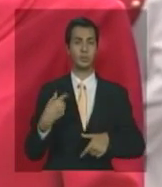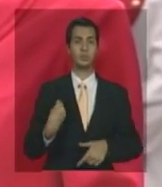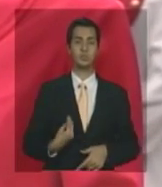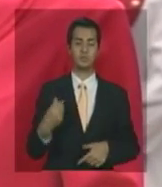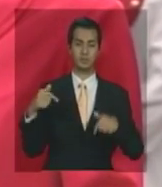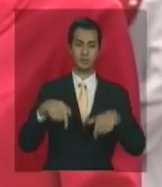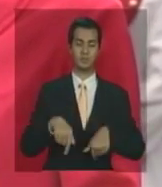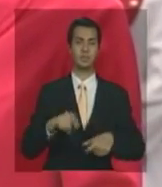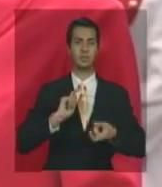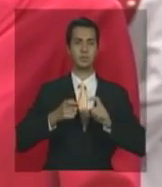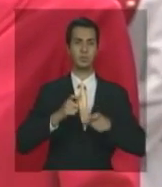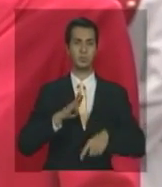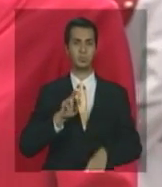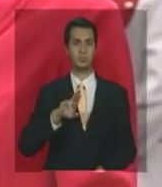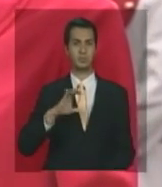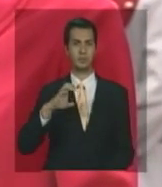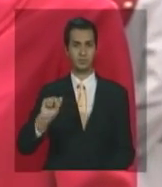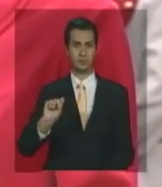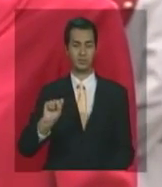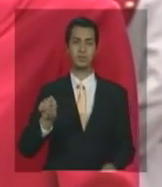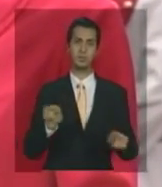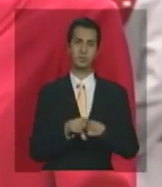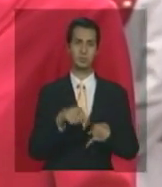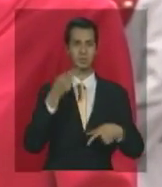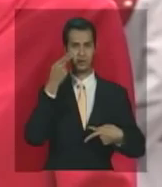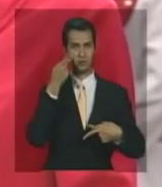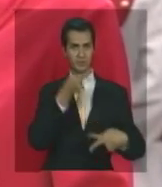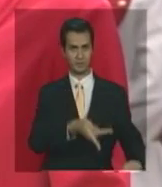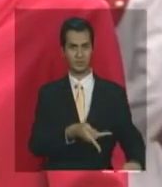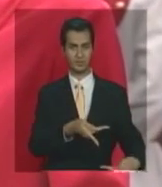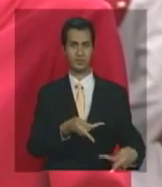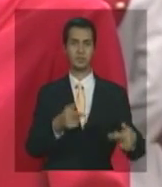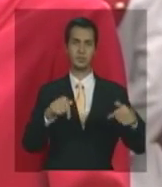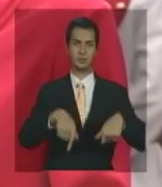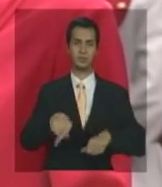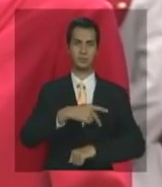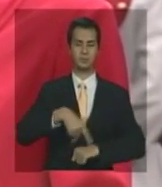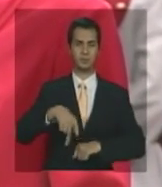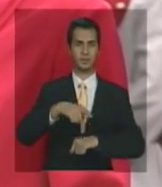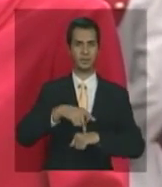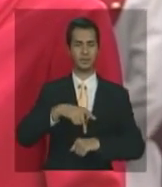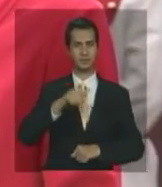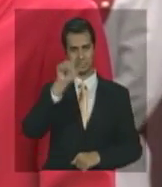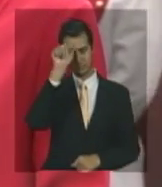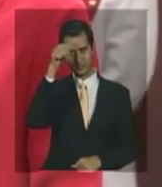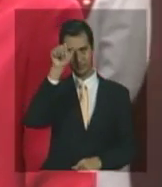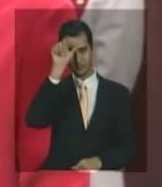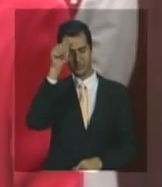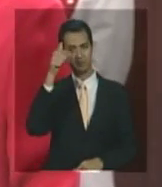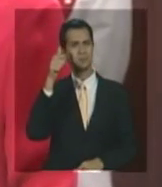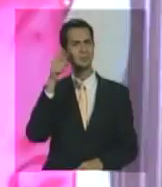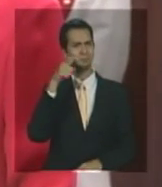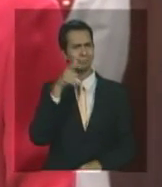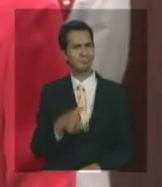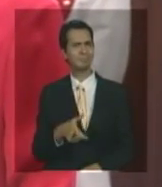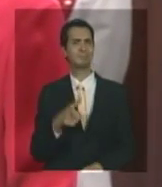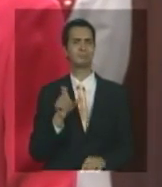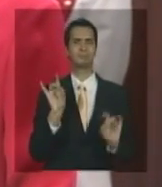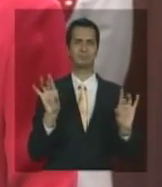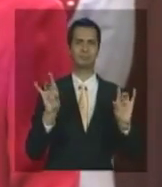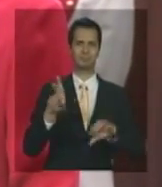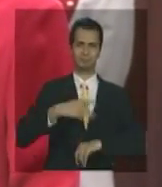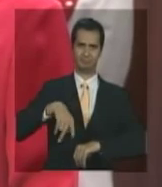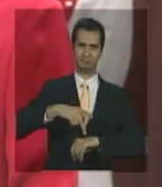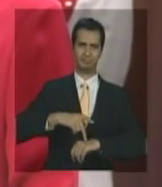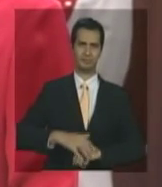dos BRICS e de realizar visita de Estado a este fascinante país que é a Índia.